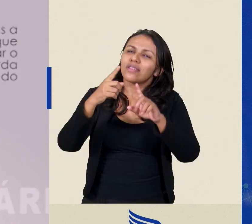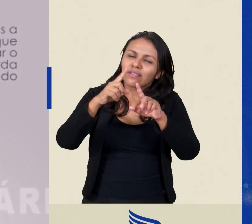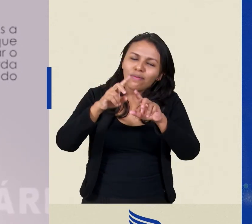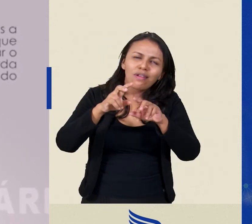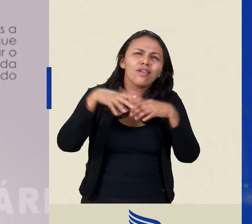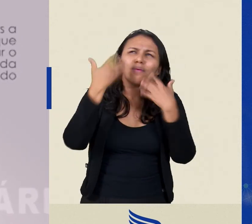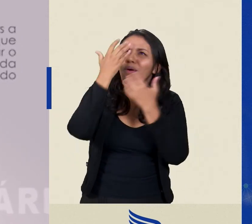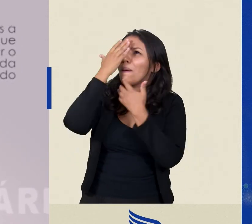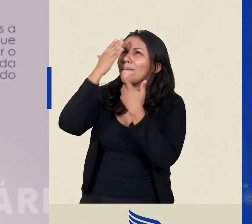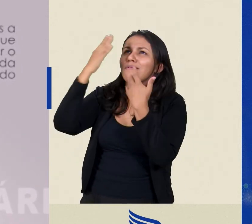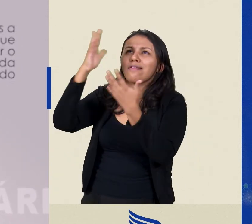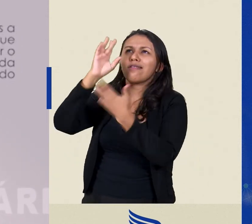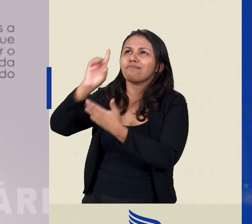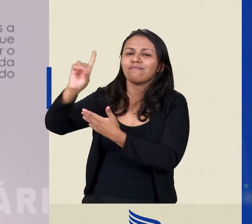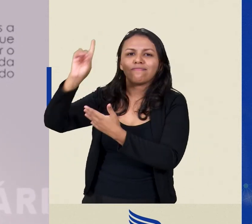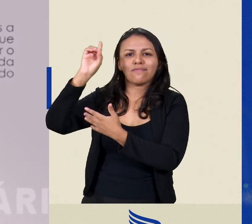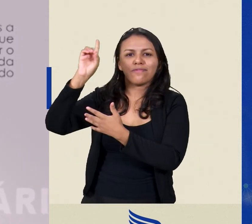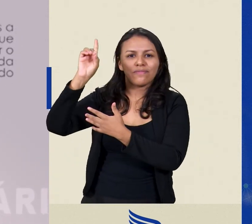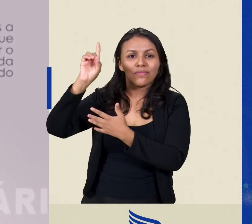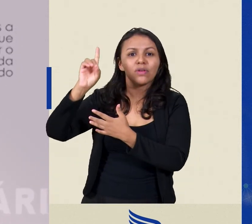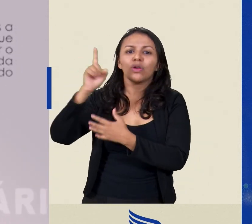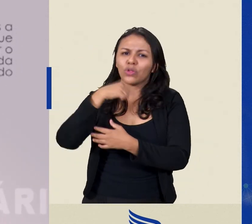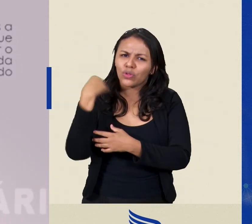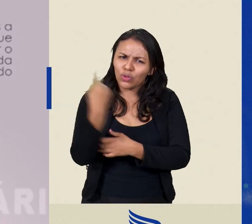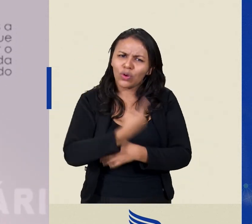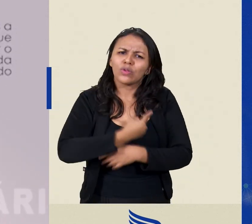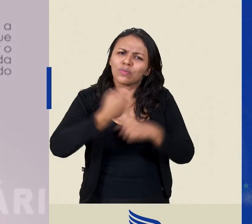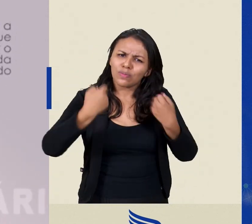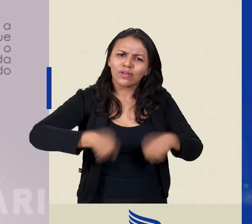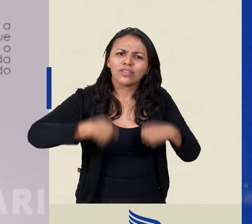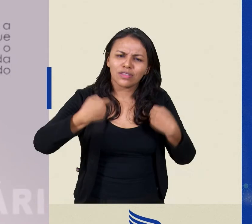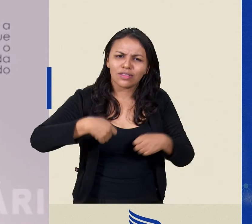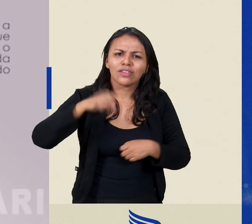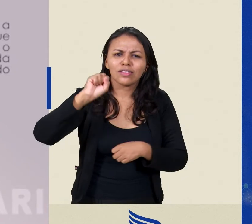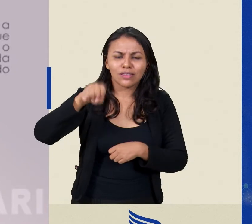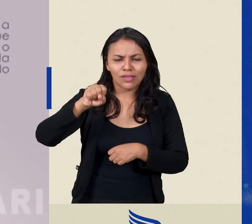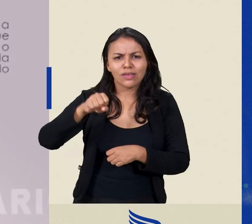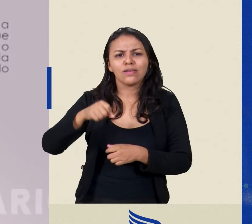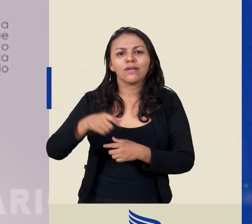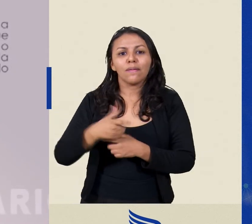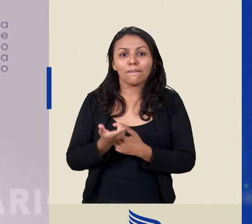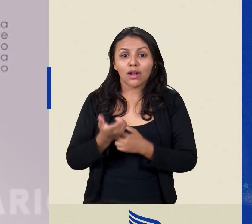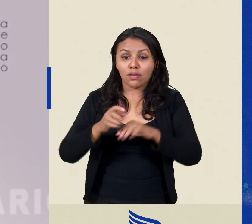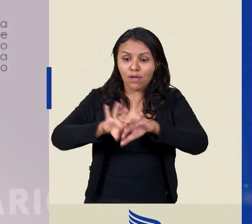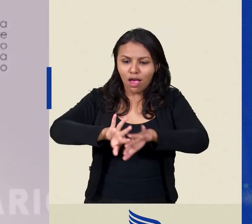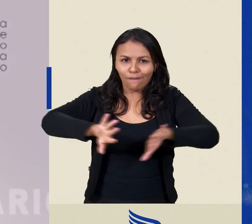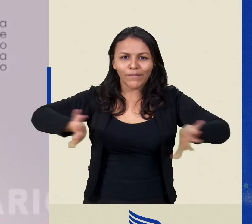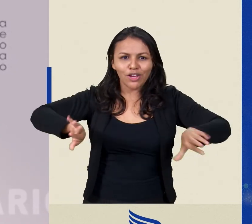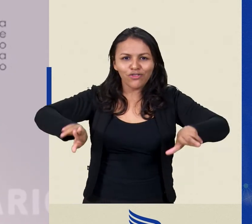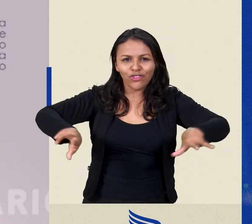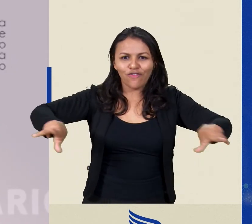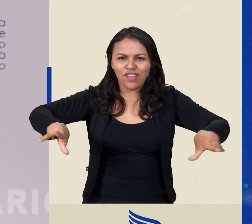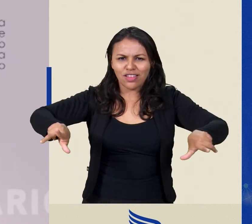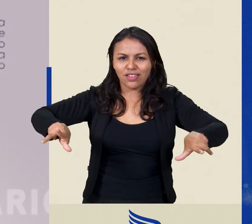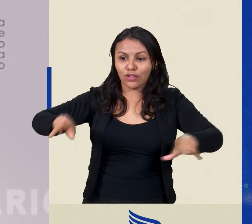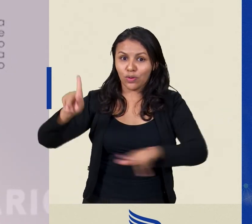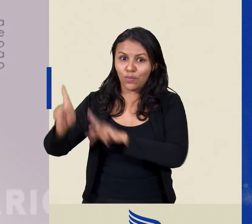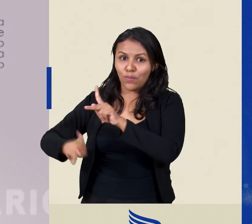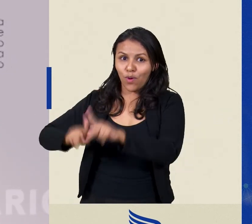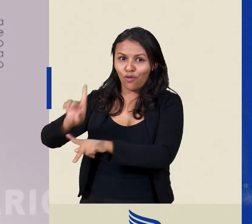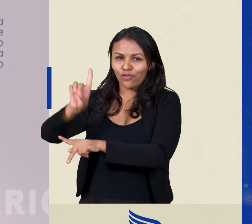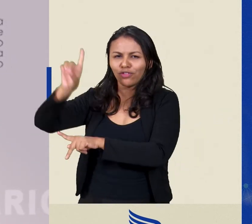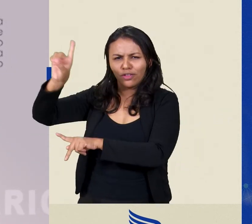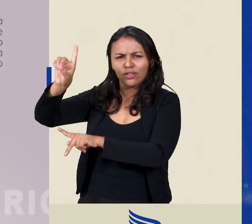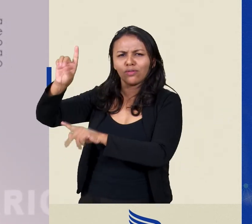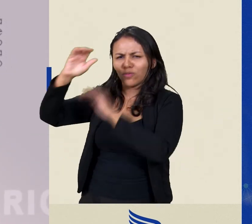Deus. É justamente aquilo que precisamos para distinguir e separar o mundo, o povo de Deus que guarda